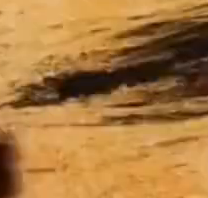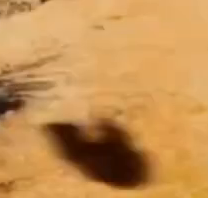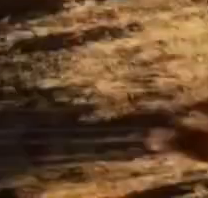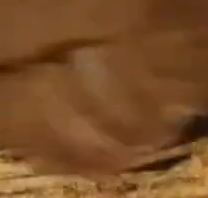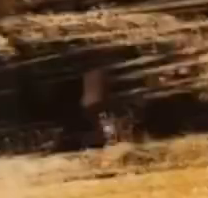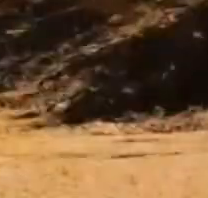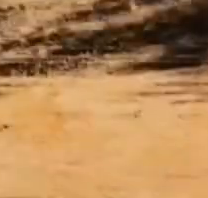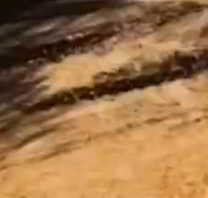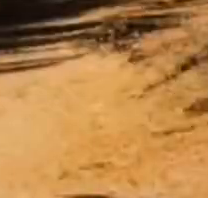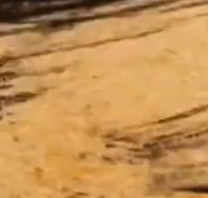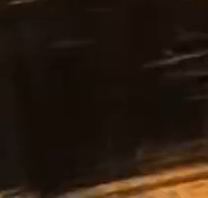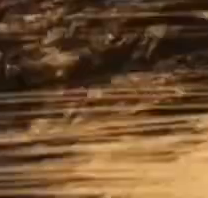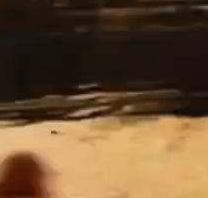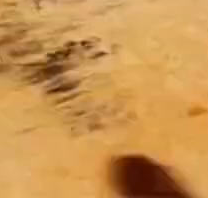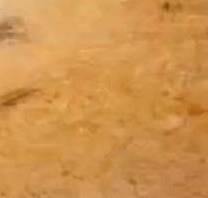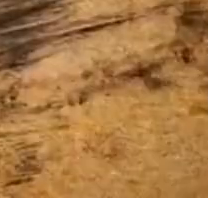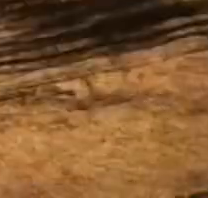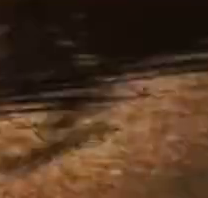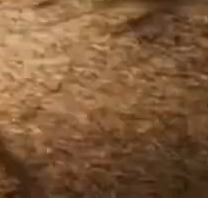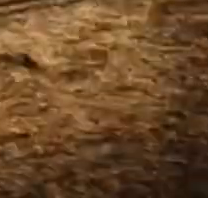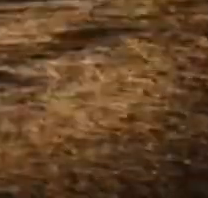enterramos sabins.